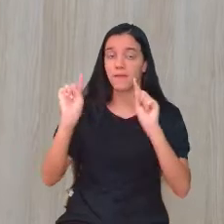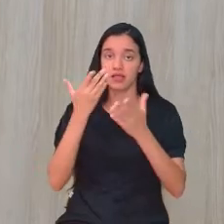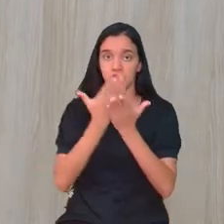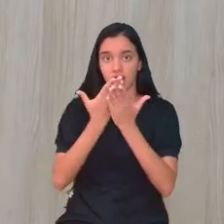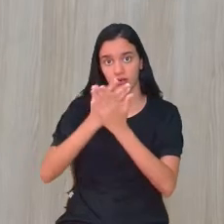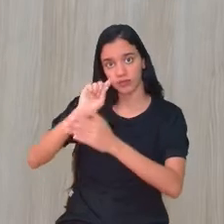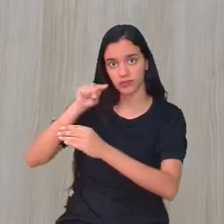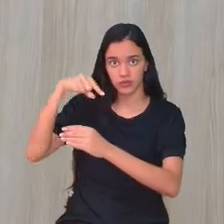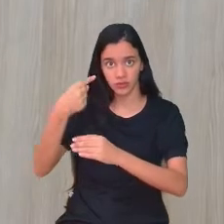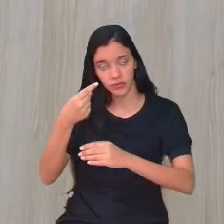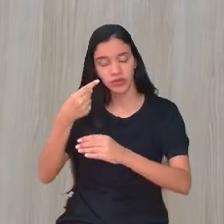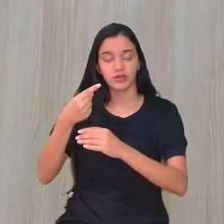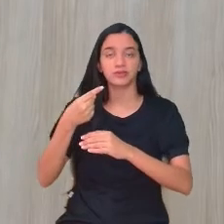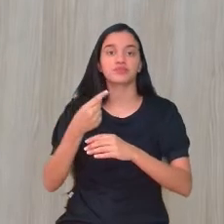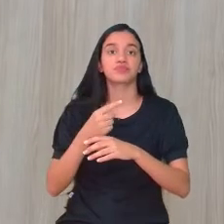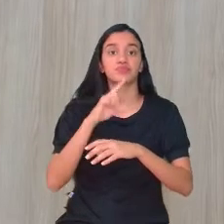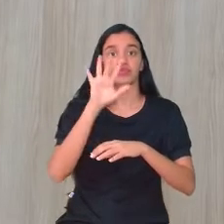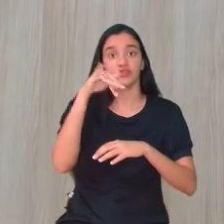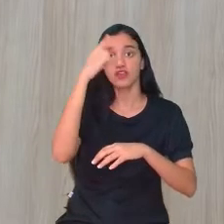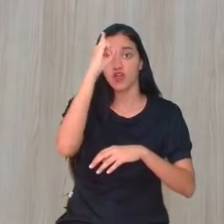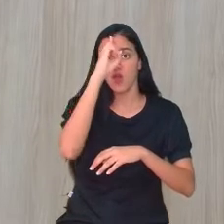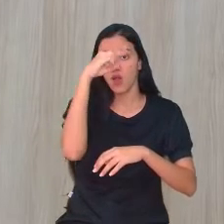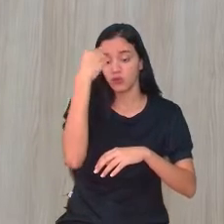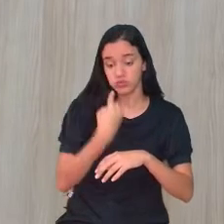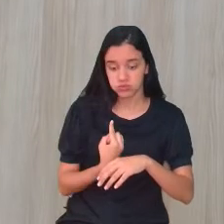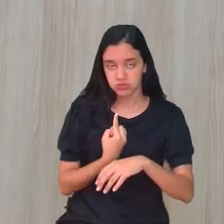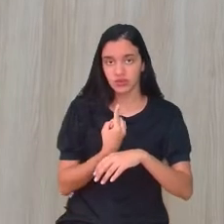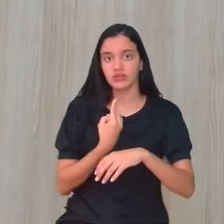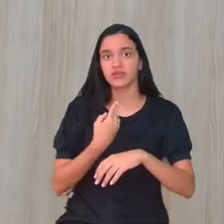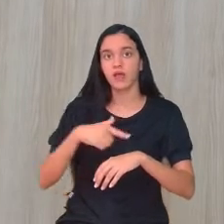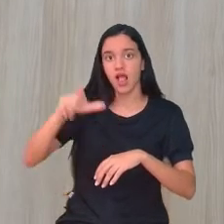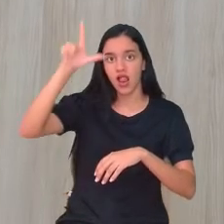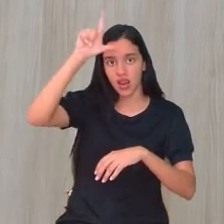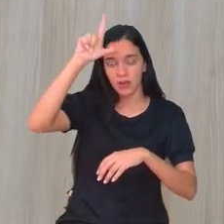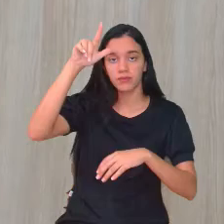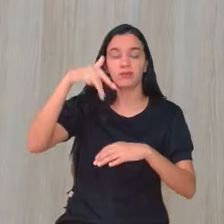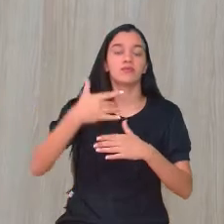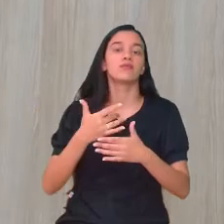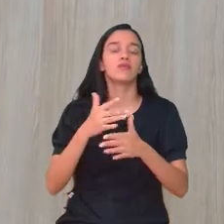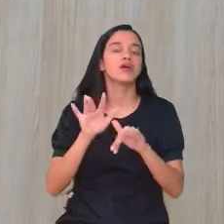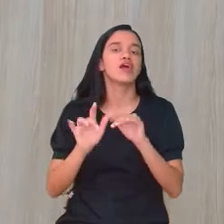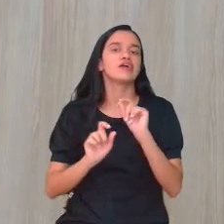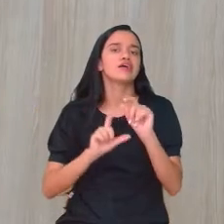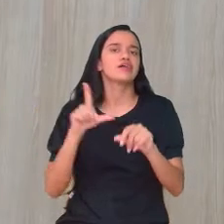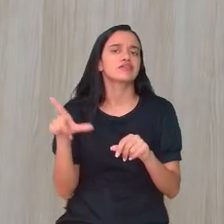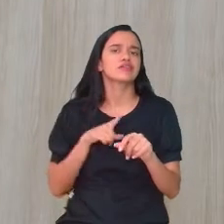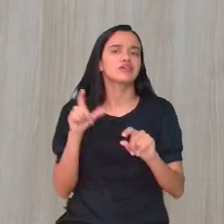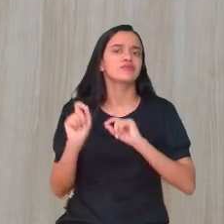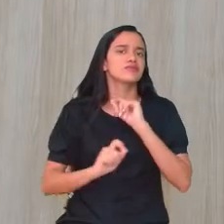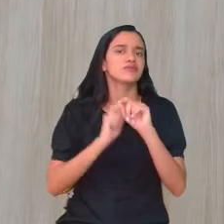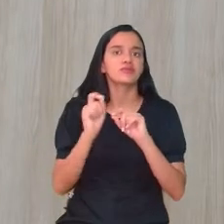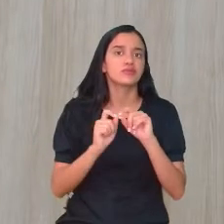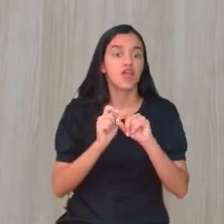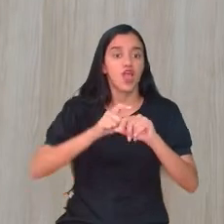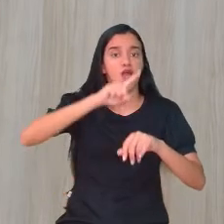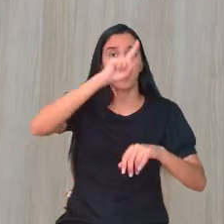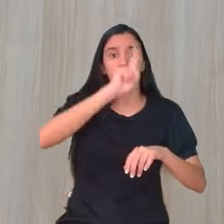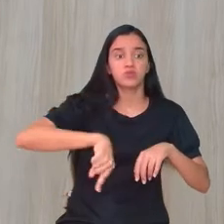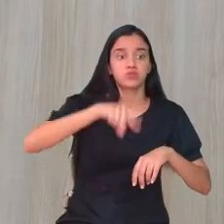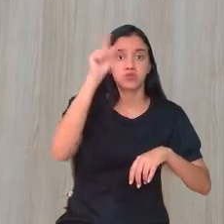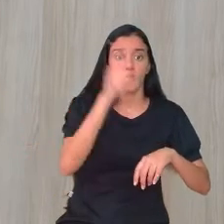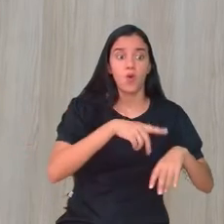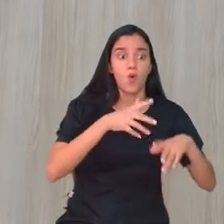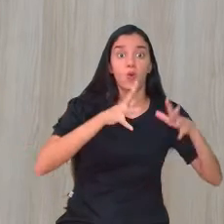o nazismo na Alemanha, a gente vai ver que os alemães eles promoveram, certo, um extermínio em massa, né,